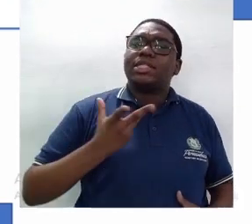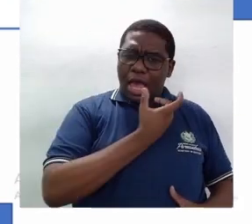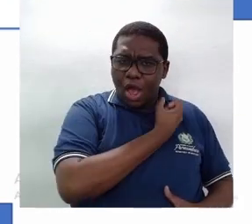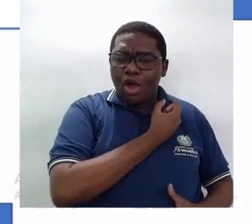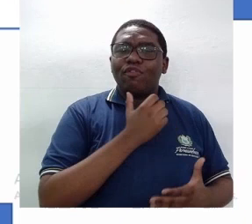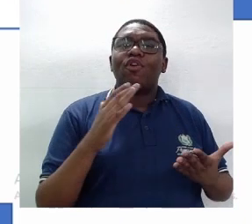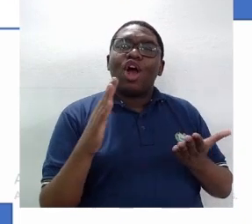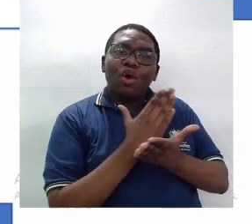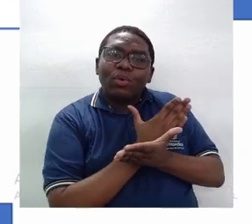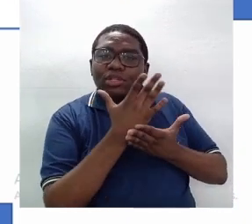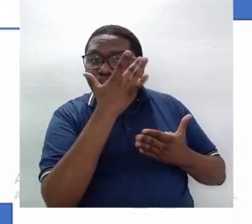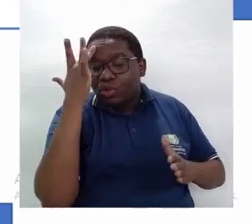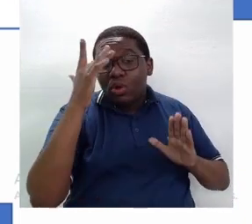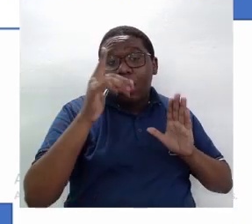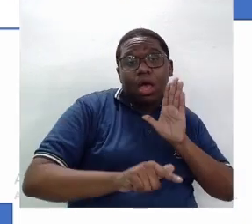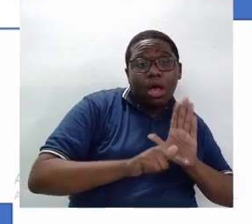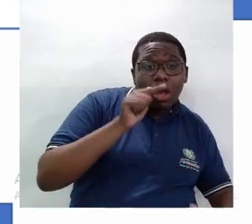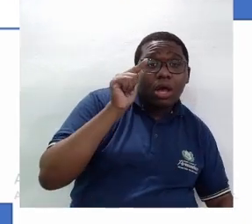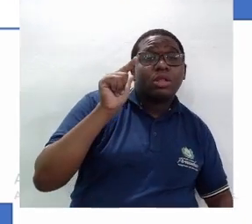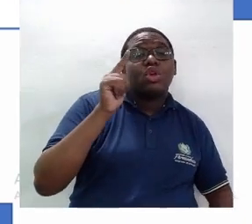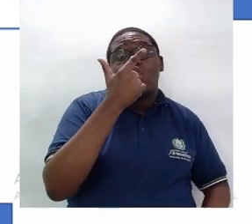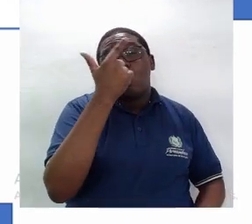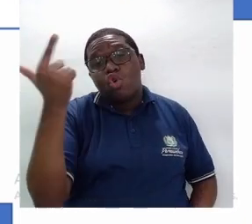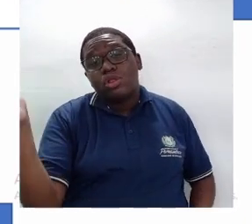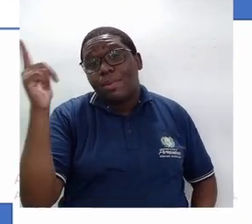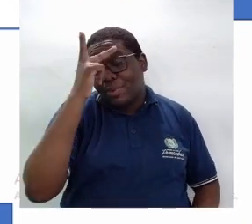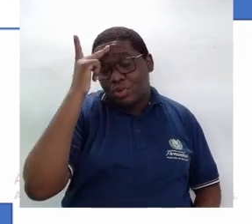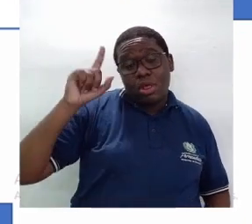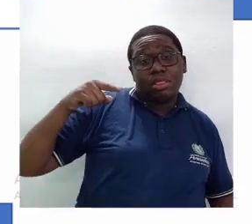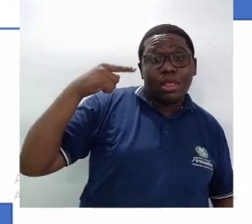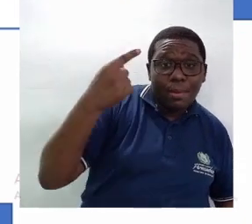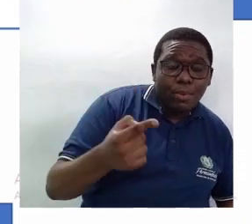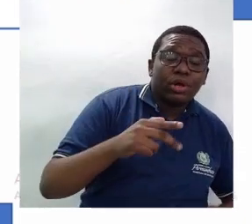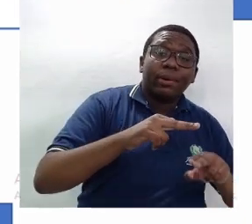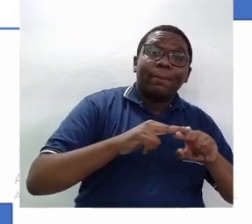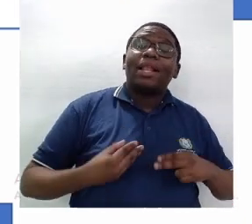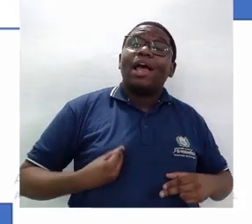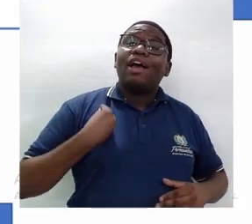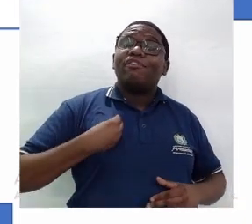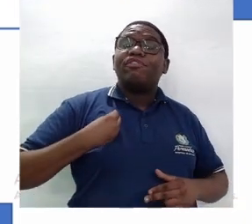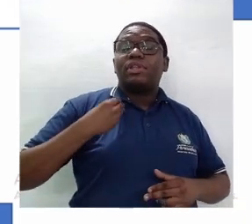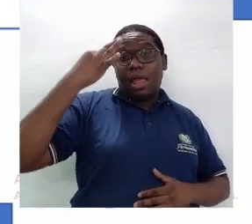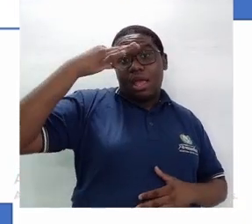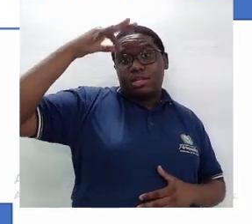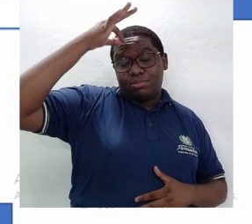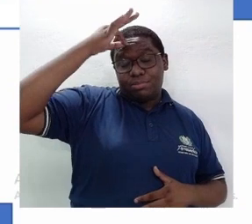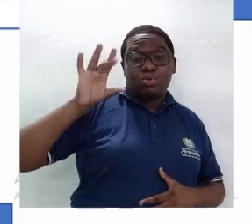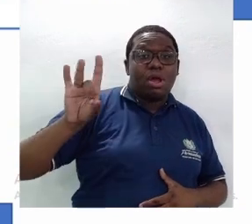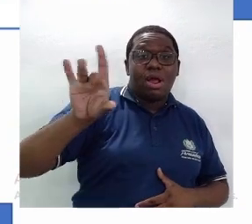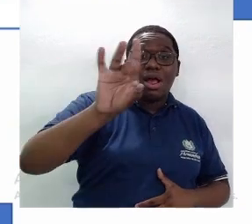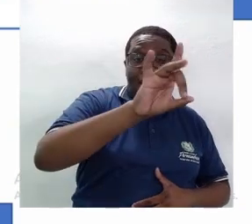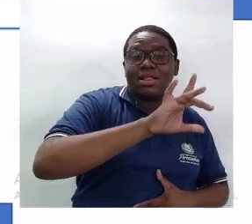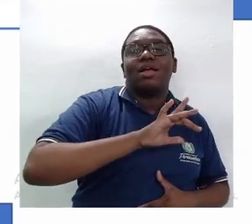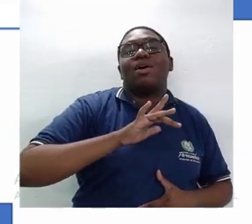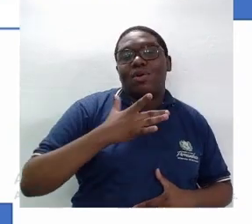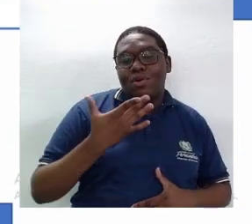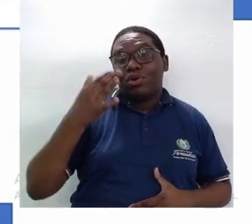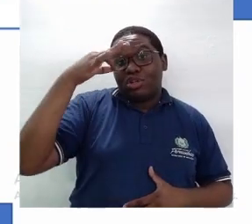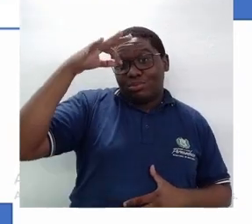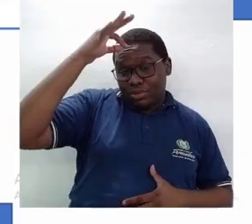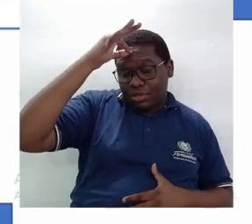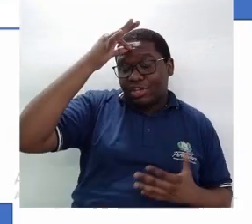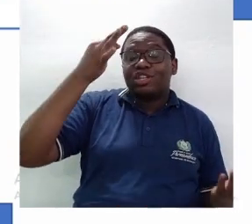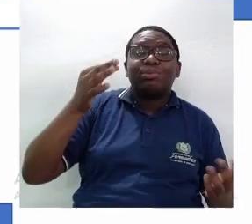alguns antes, outros depois, de acordo com o progresso espiritual de cada um. O